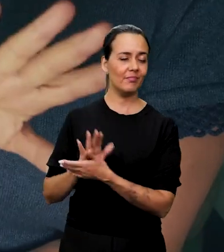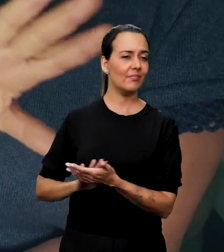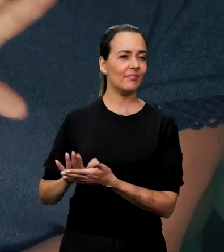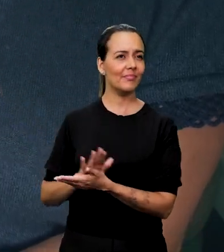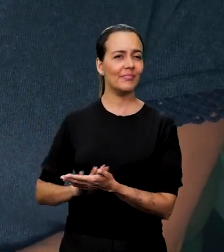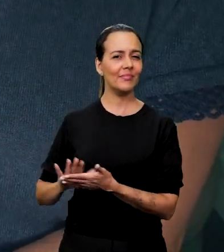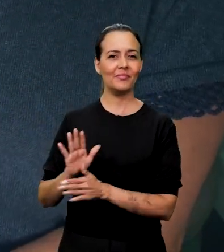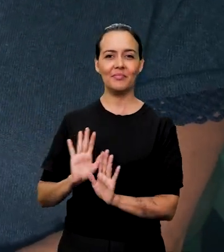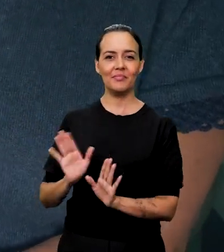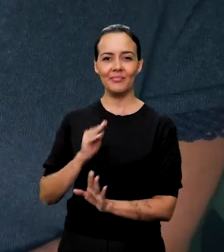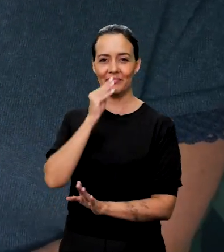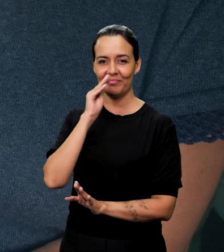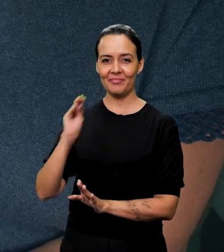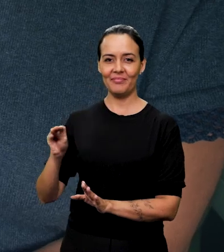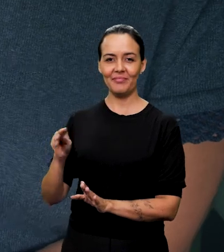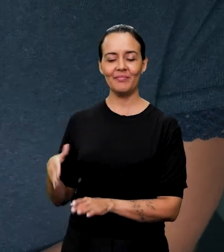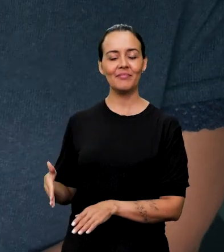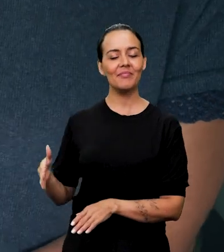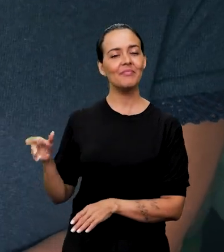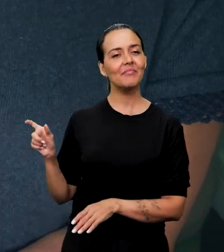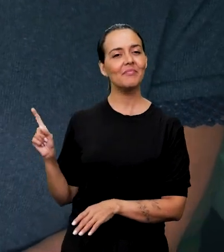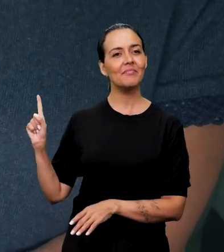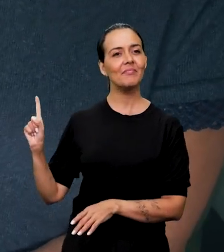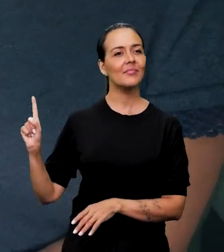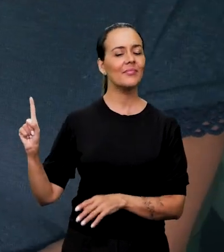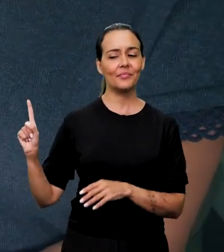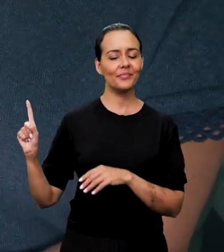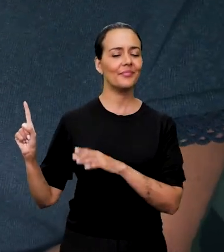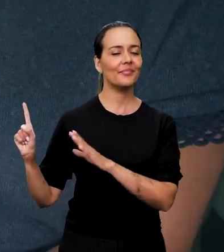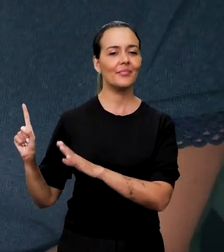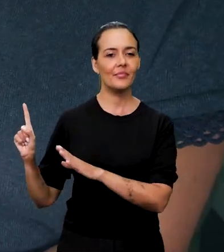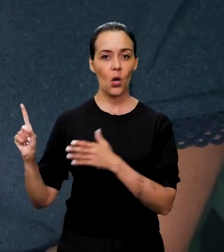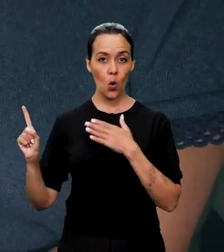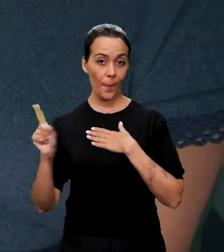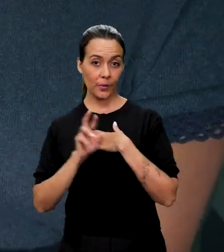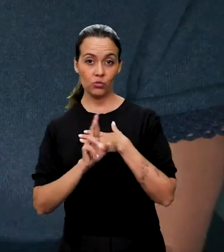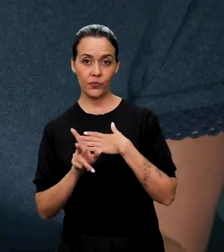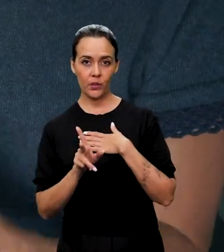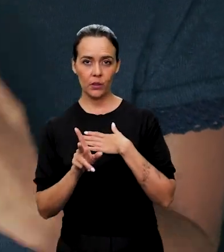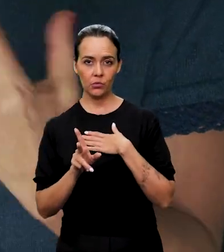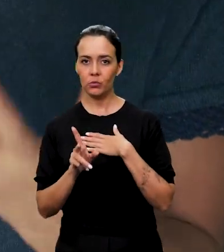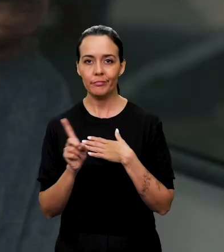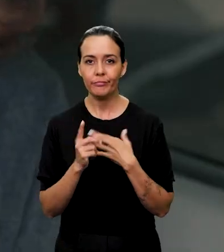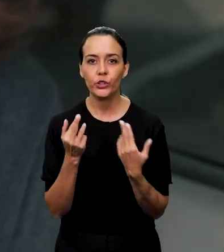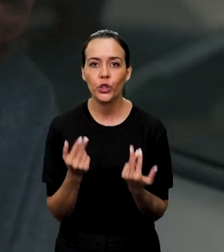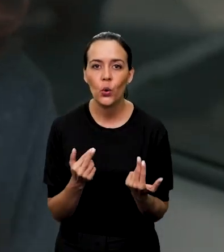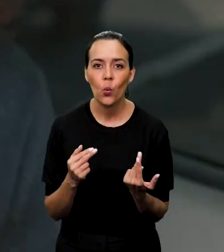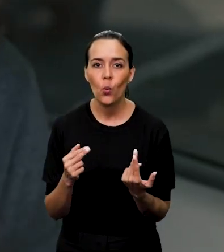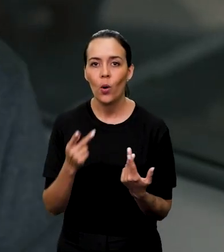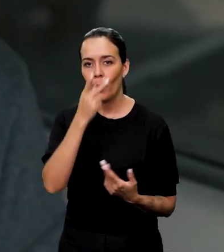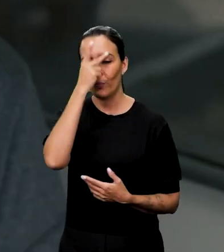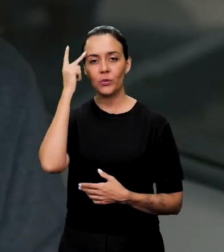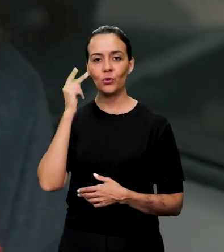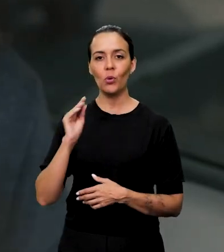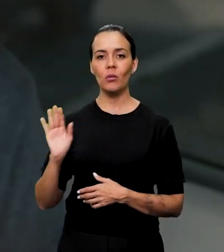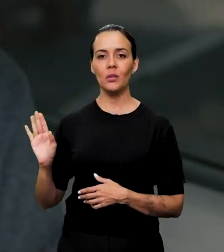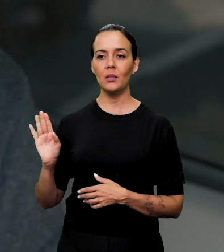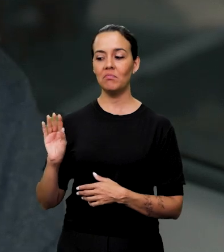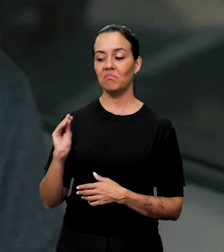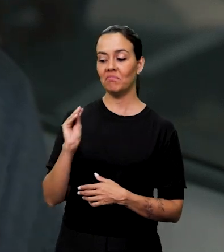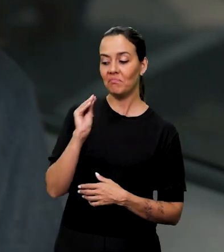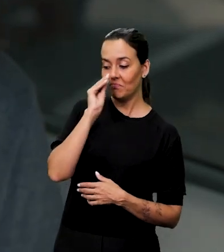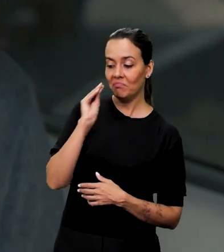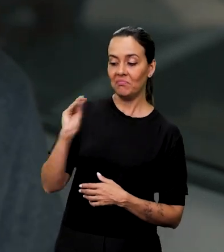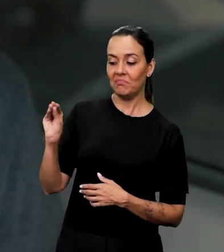fica invisível, ninguém te olha mais. E eu falo, comigo vai ser diferente. E aí acontece isso. E claro, tem esse momento que você fica assim, se